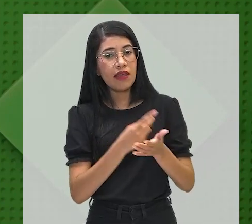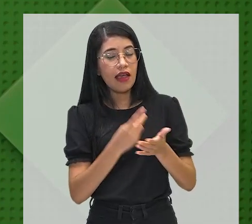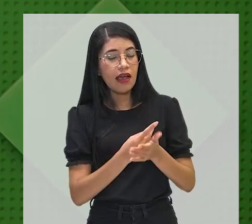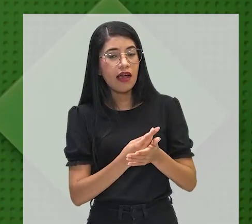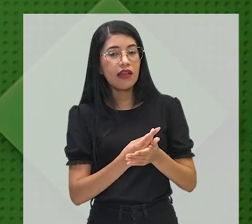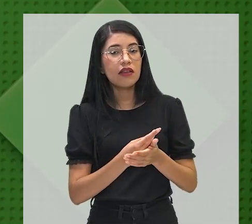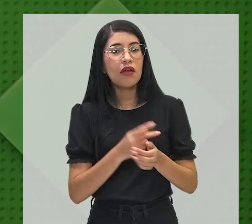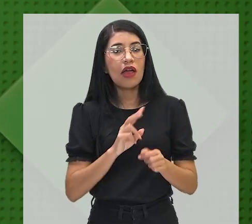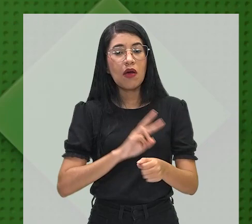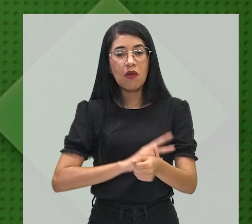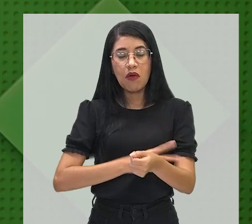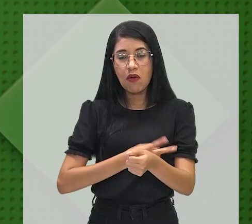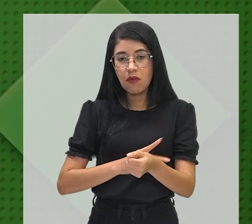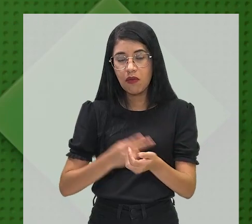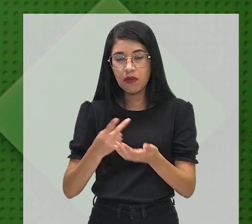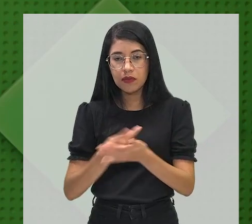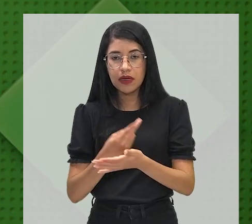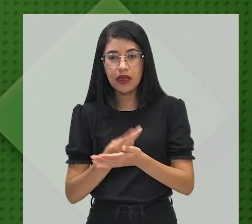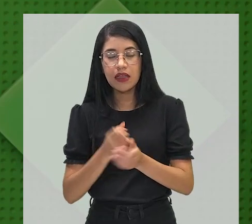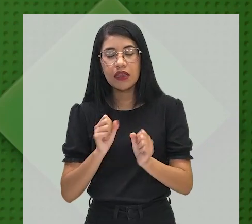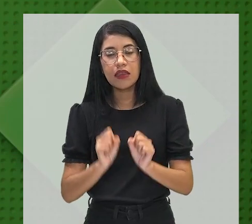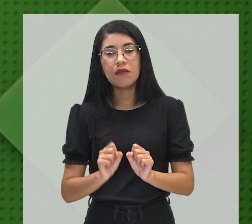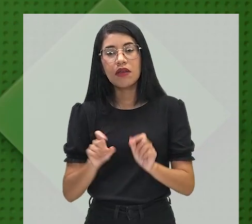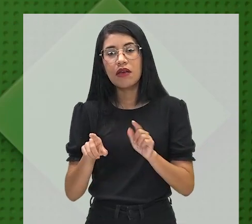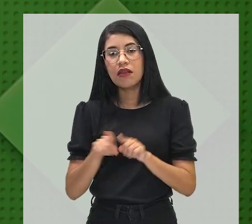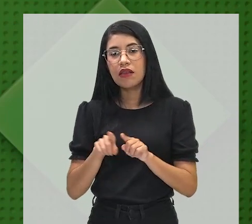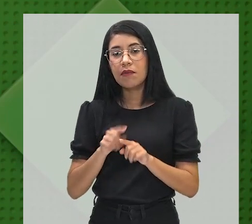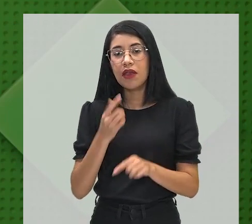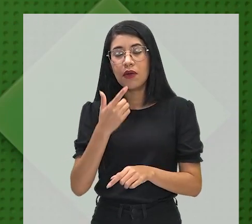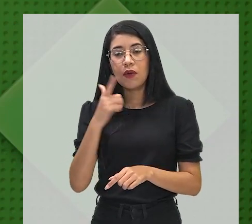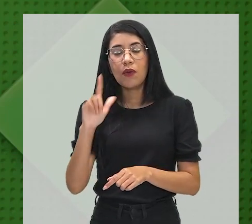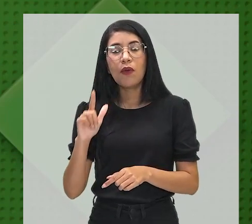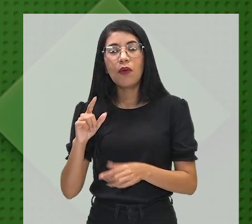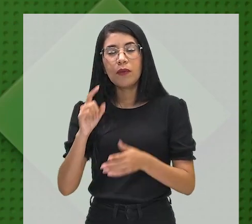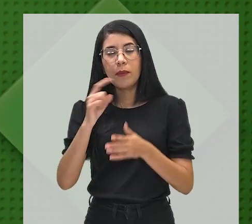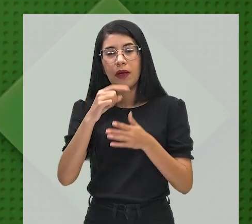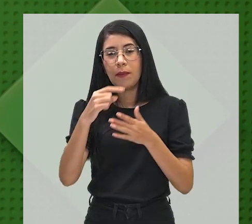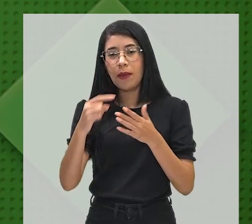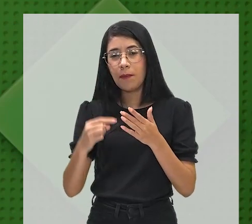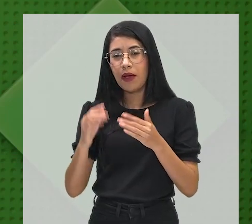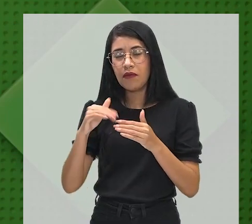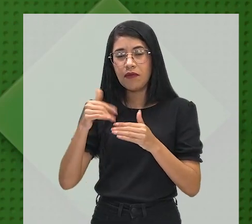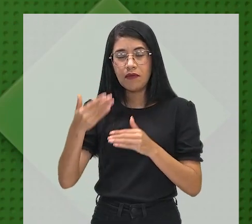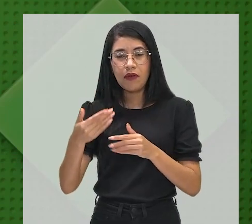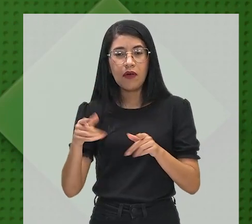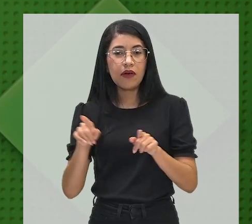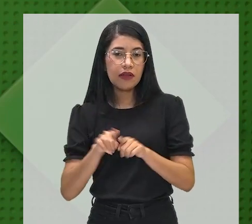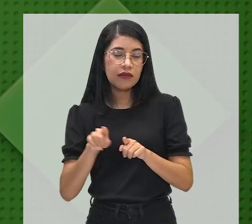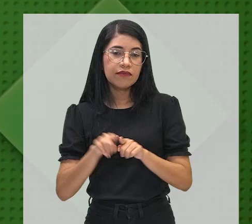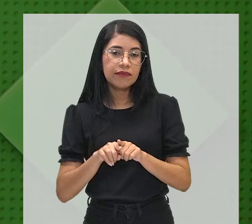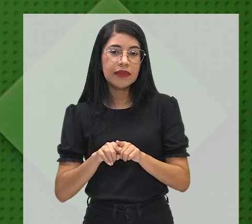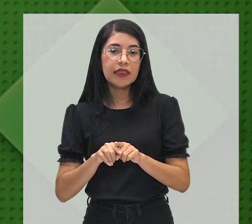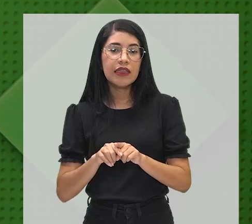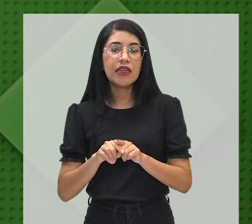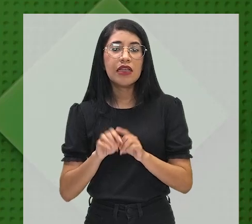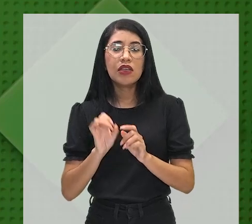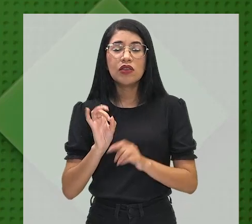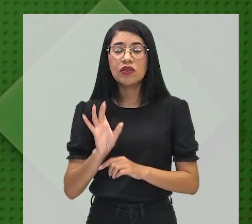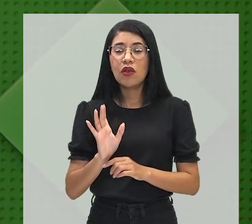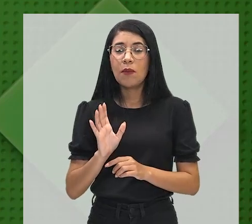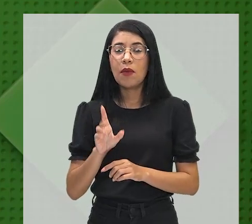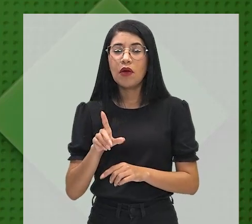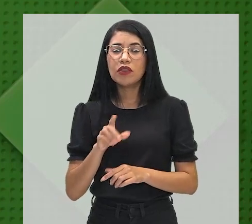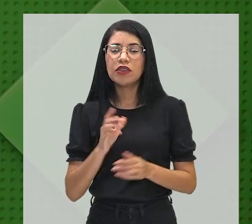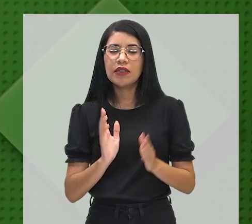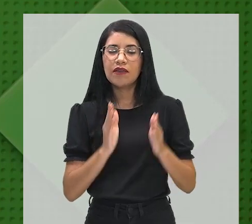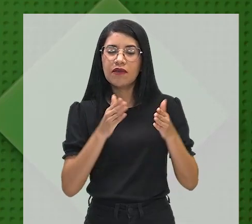ser uma disfunção hormonal, pode ser aí causada por outros fatores externos, né? E só quem vai poder